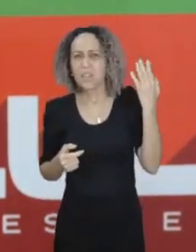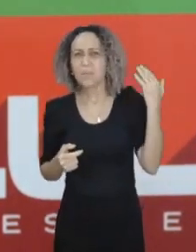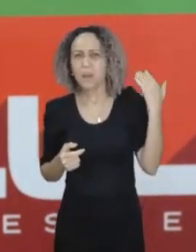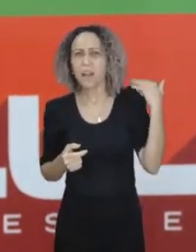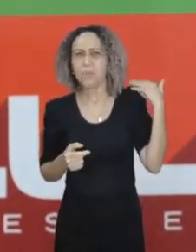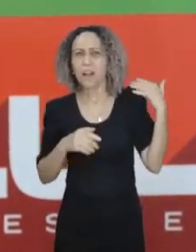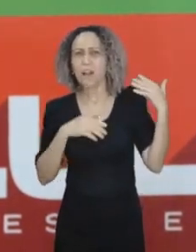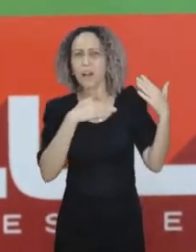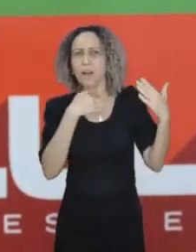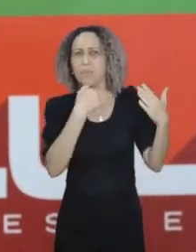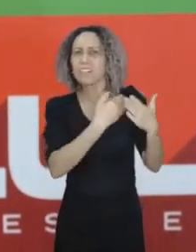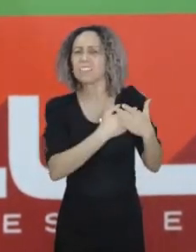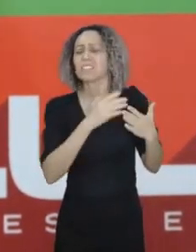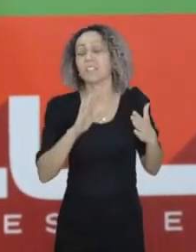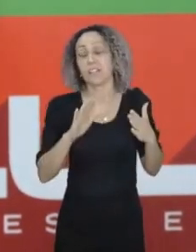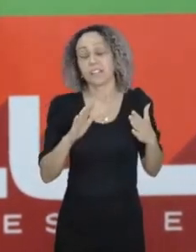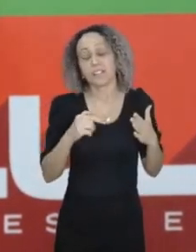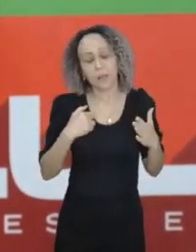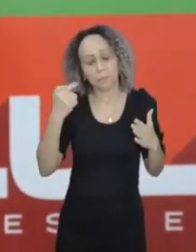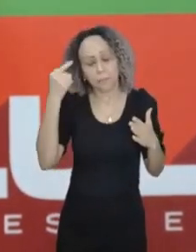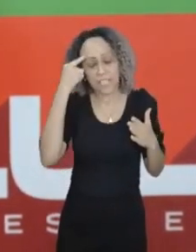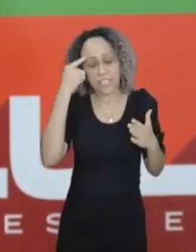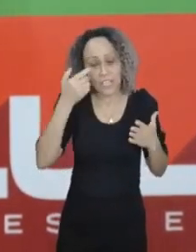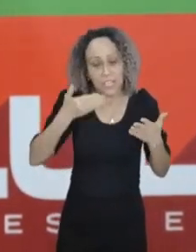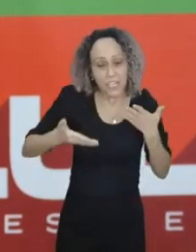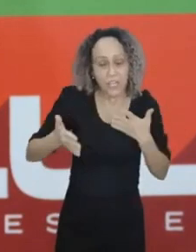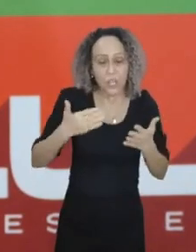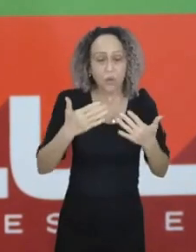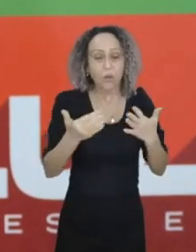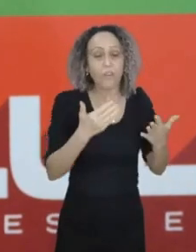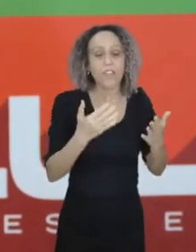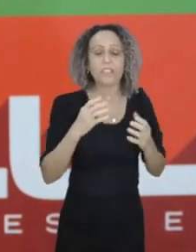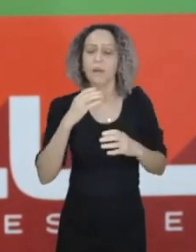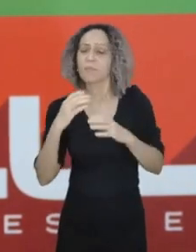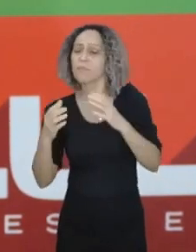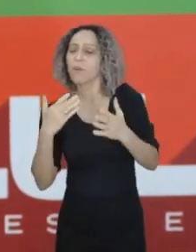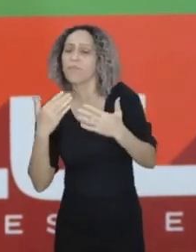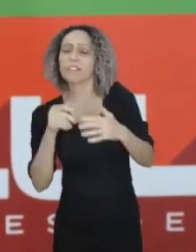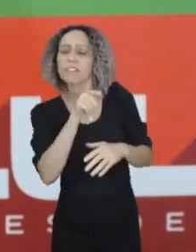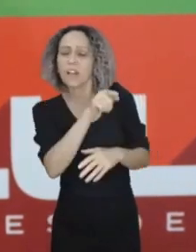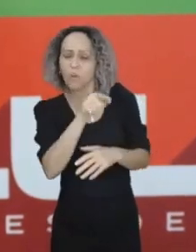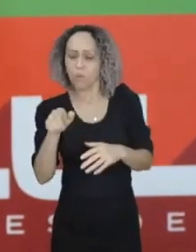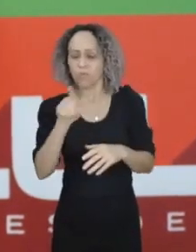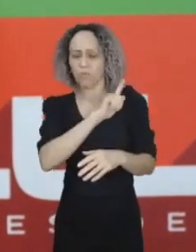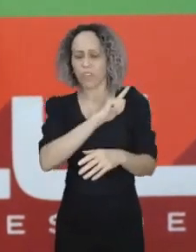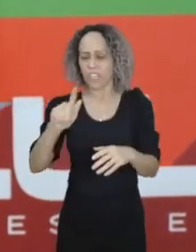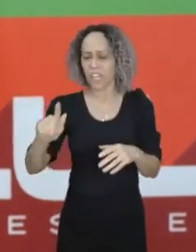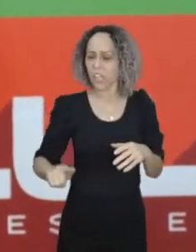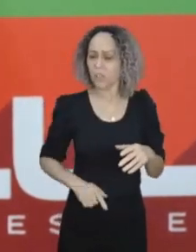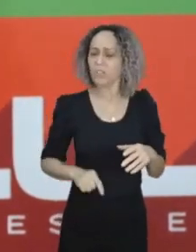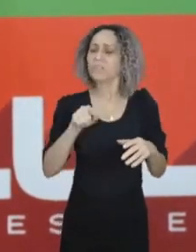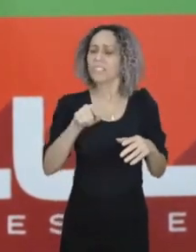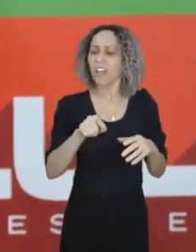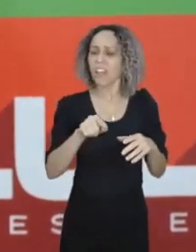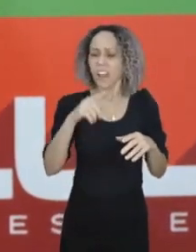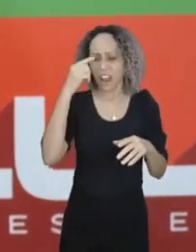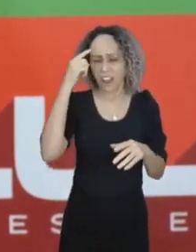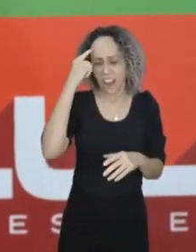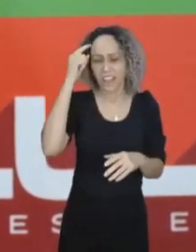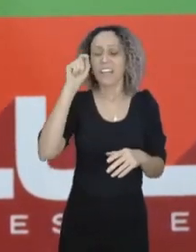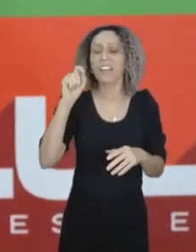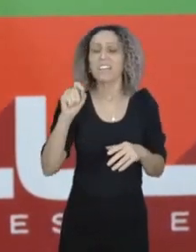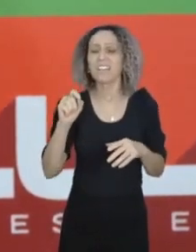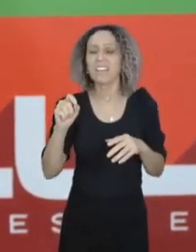tempo e eu acho que a gente vai poder consagra isso nessa campanha e consagrar a execução